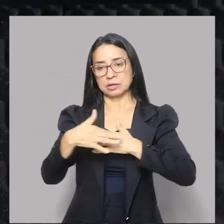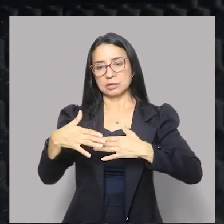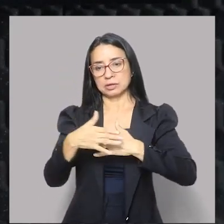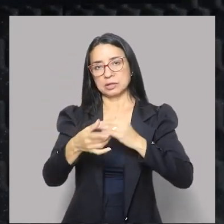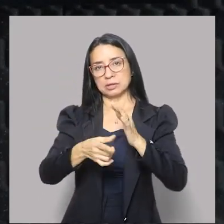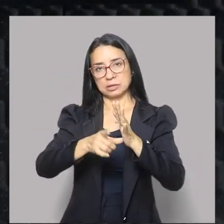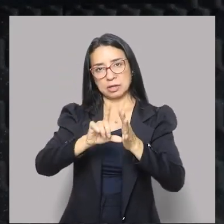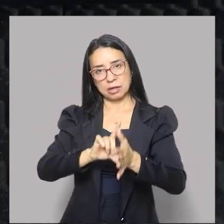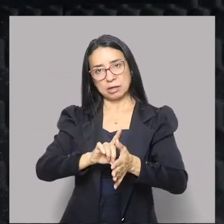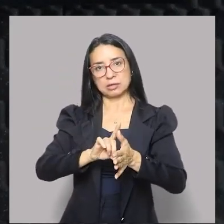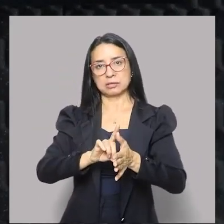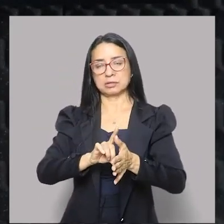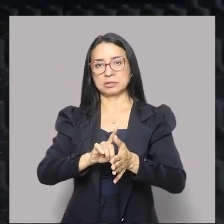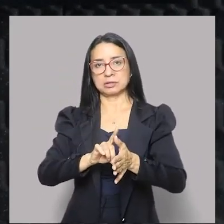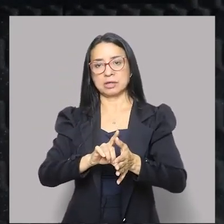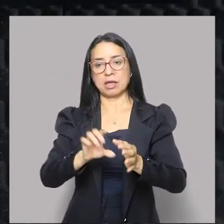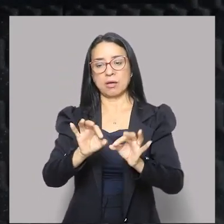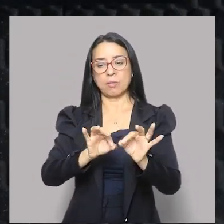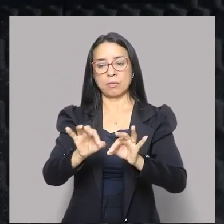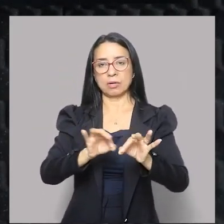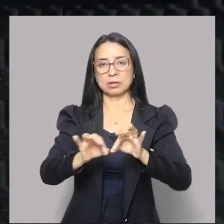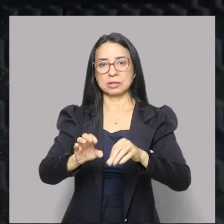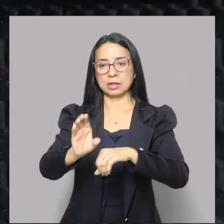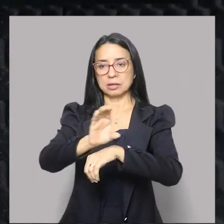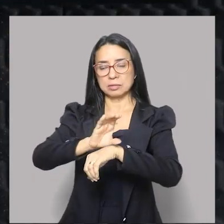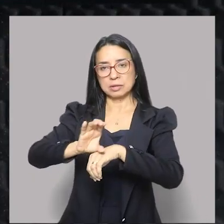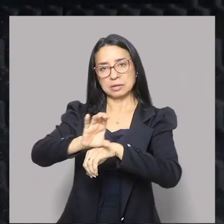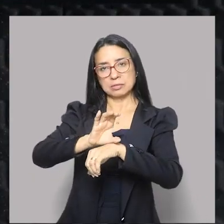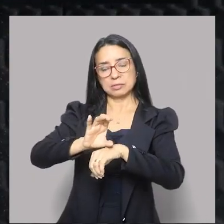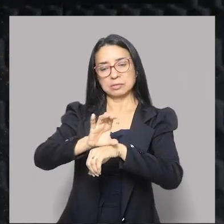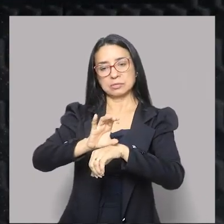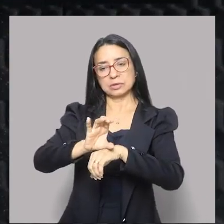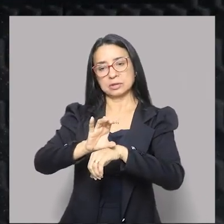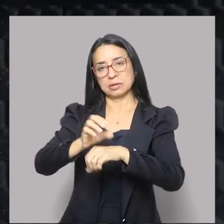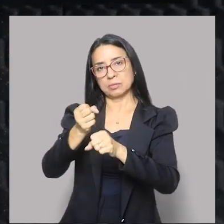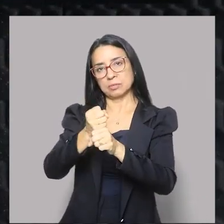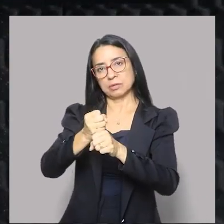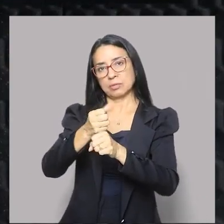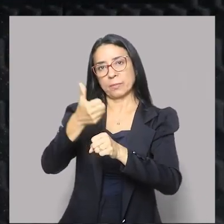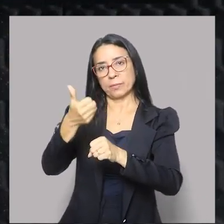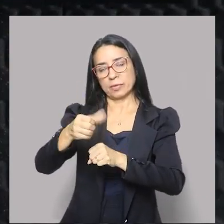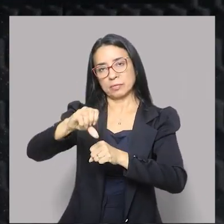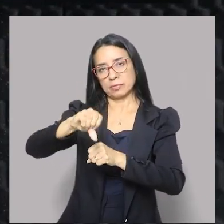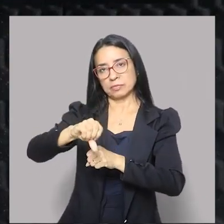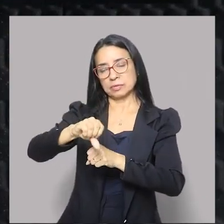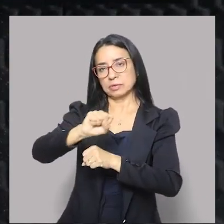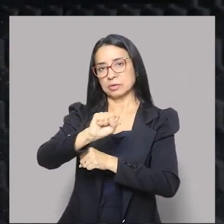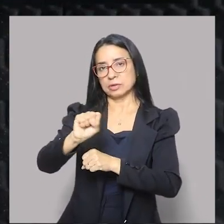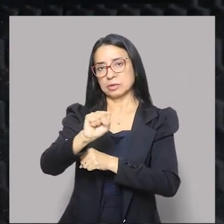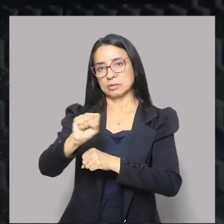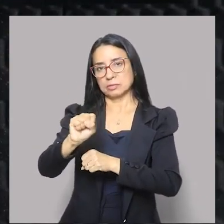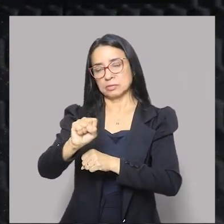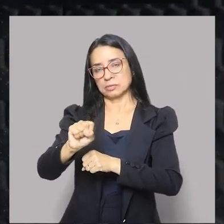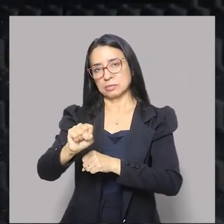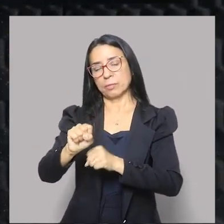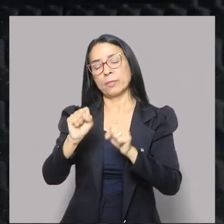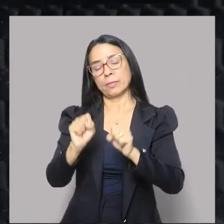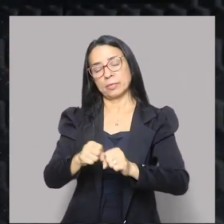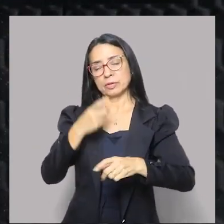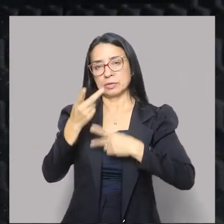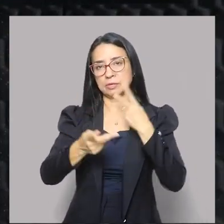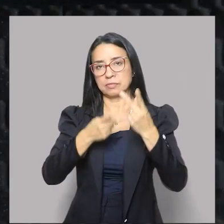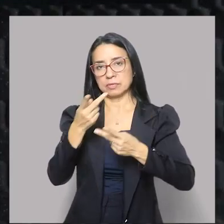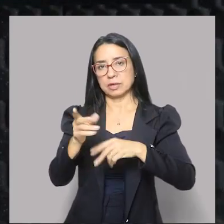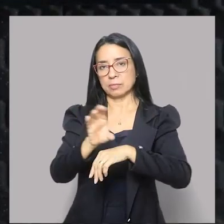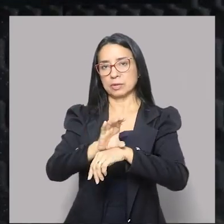pela Carta Magna. Eu poderia dizer pela Constituição de 1988, eu poderia falar pela